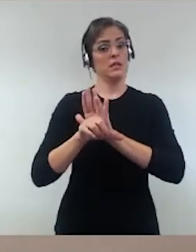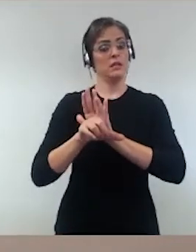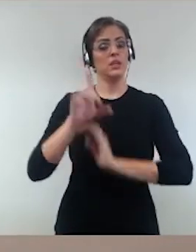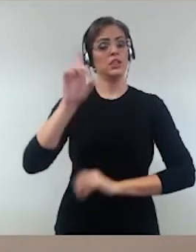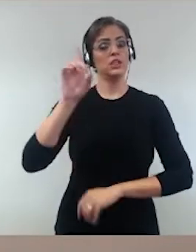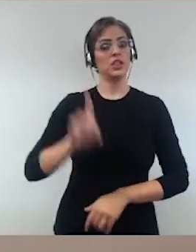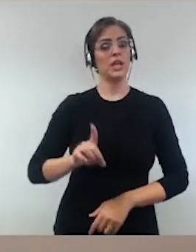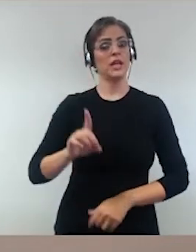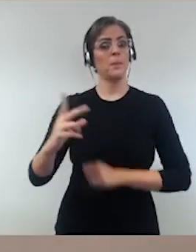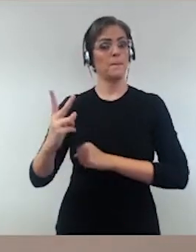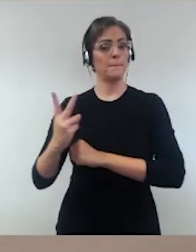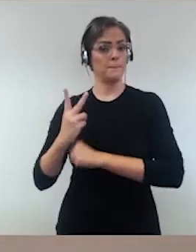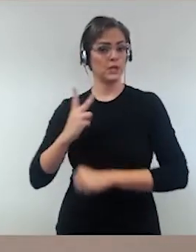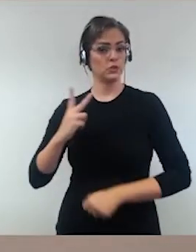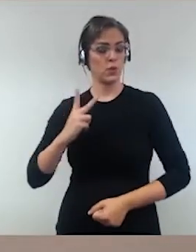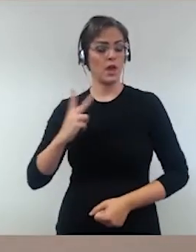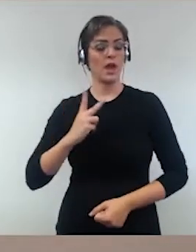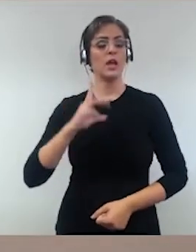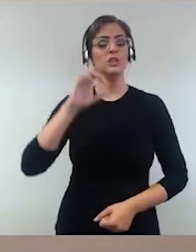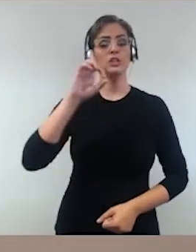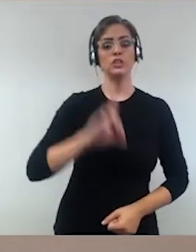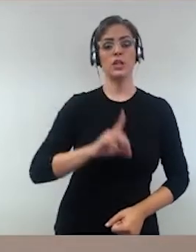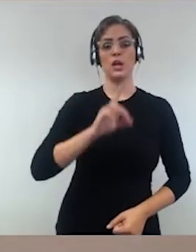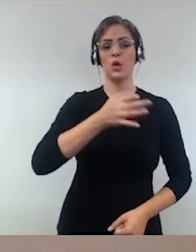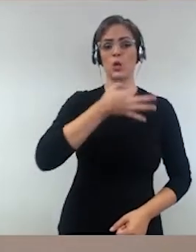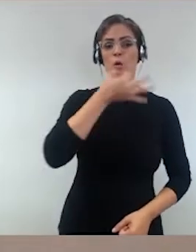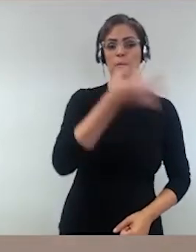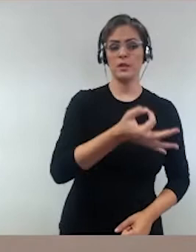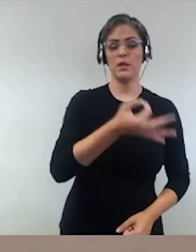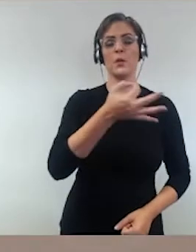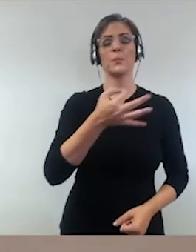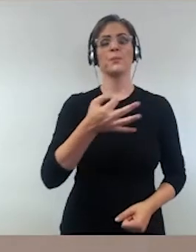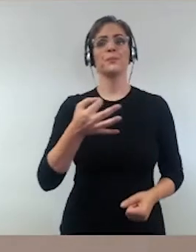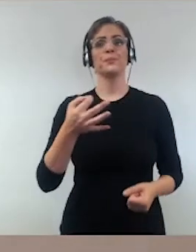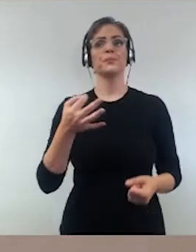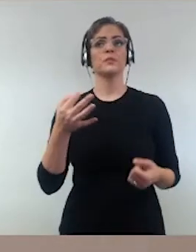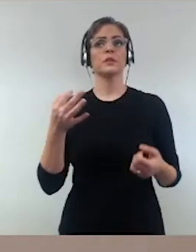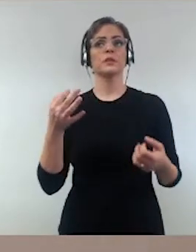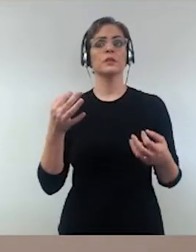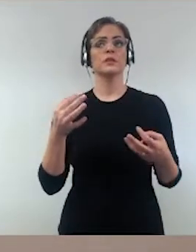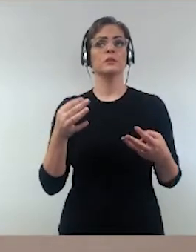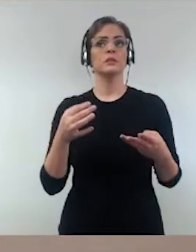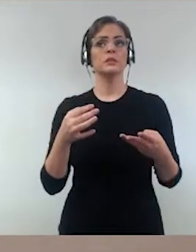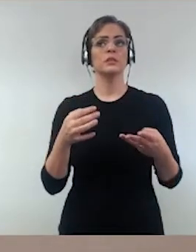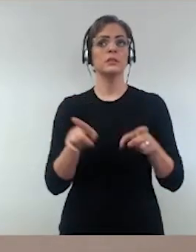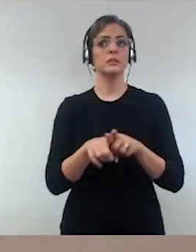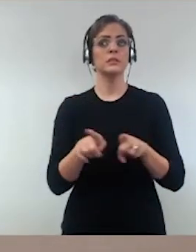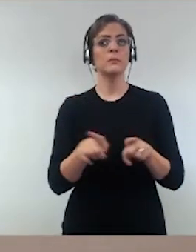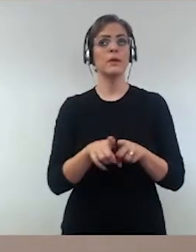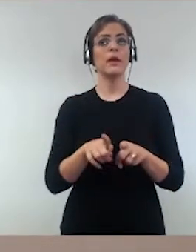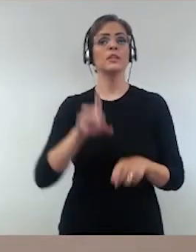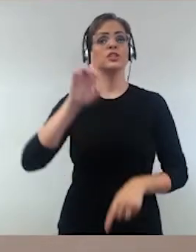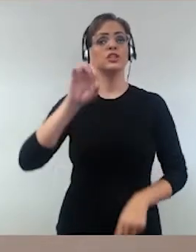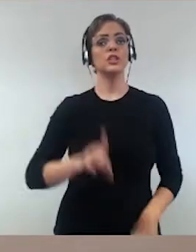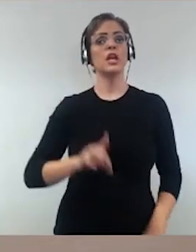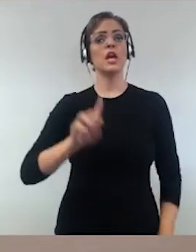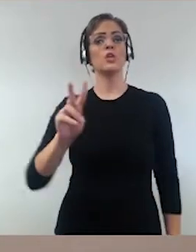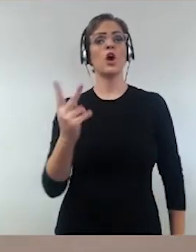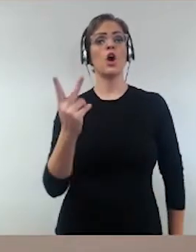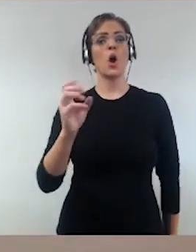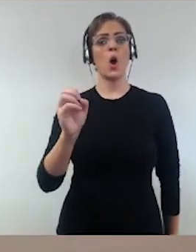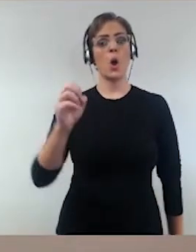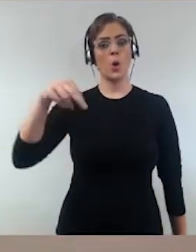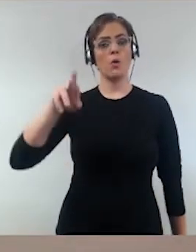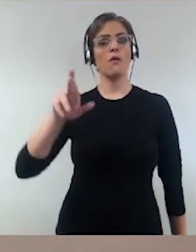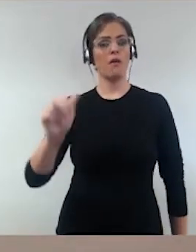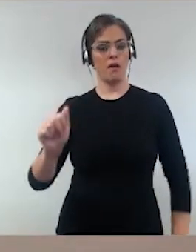voz, um direito, eu diria que a própria, relacionado ao direito à honra, um